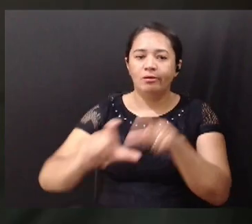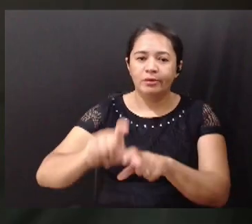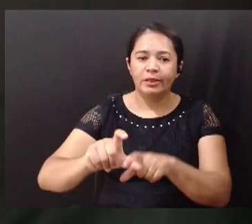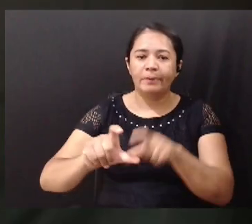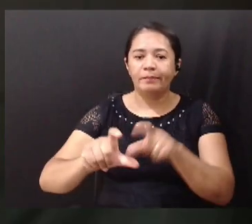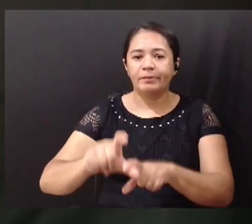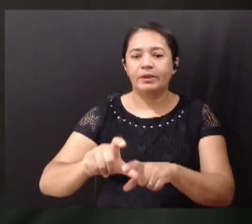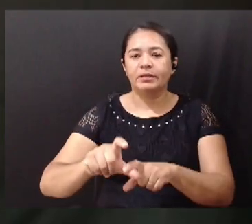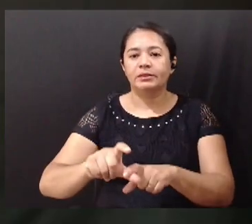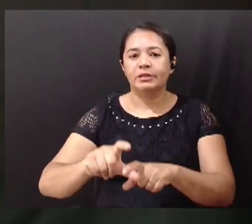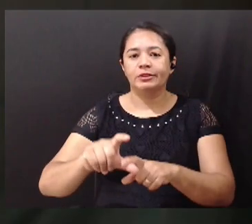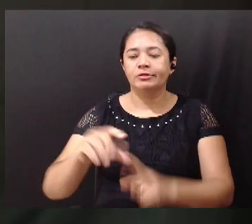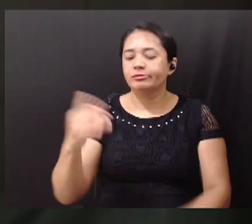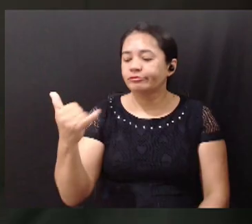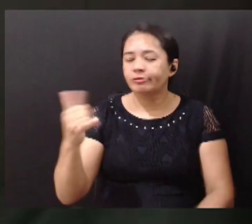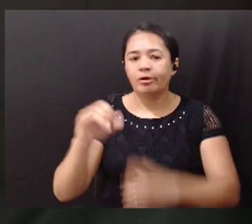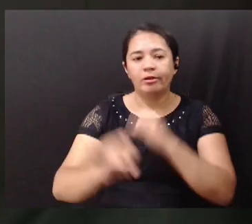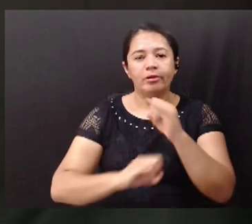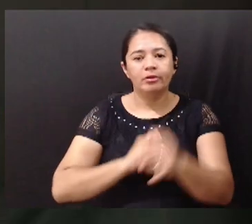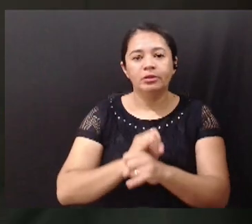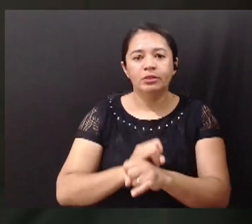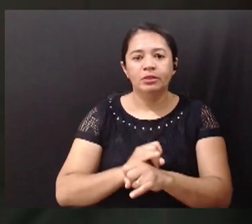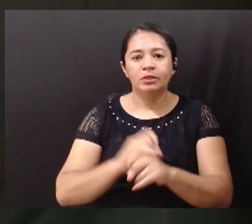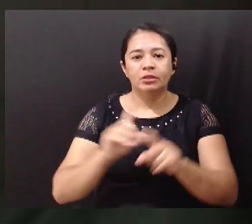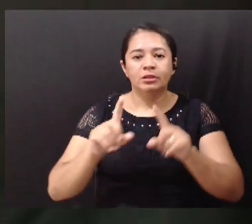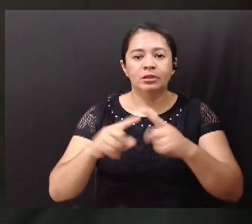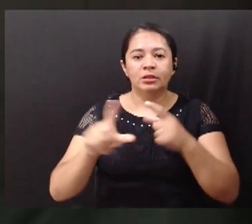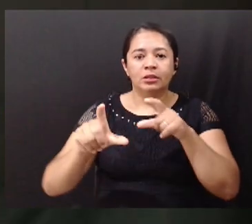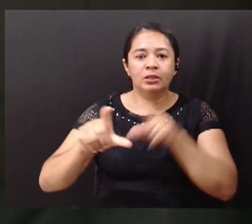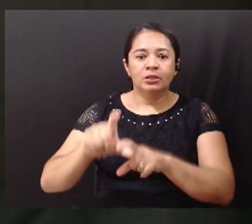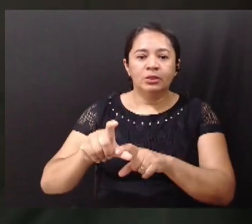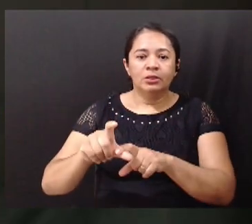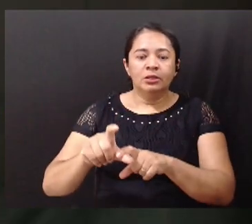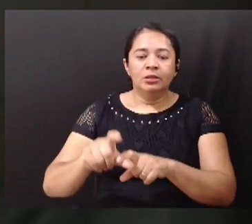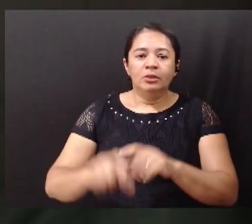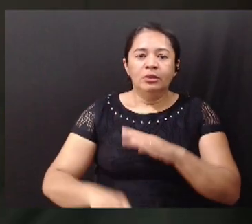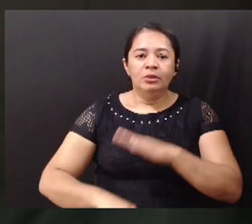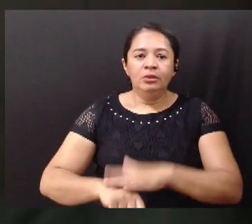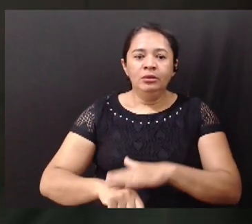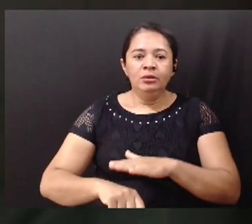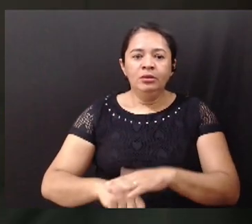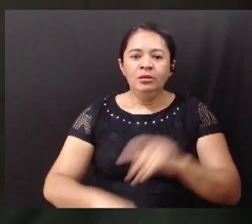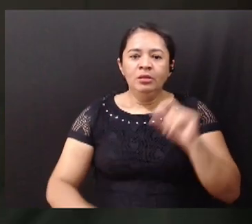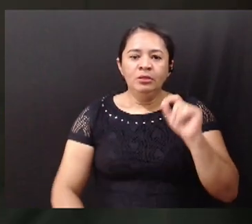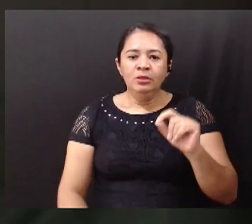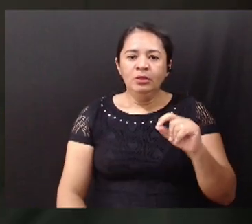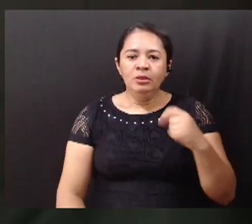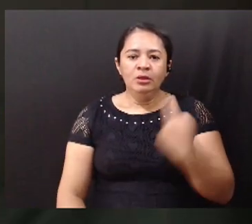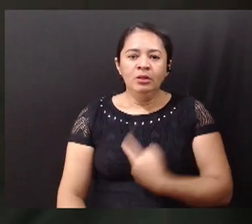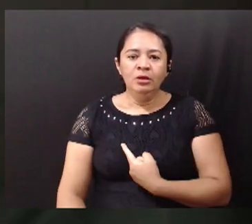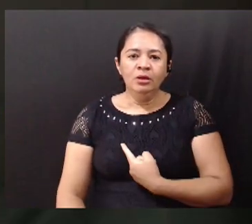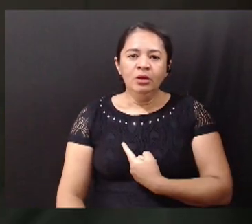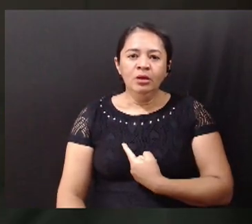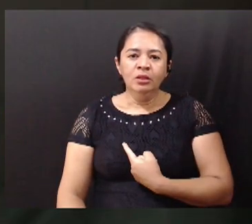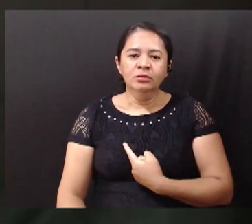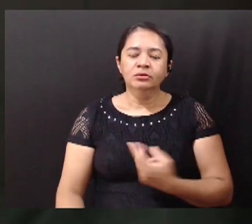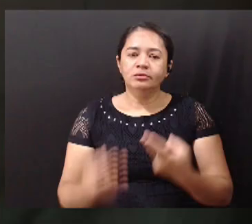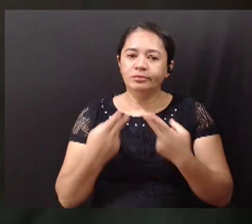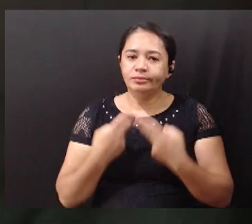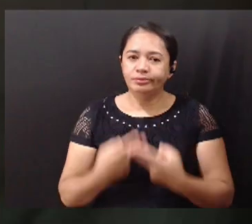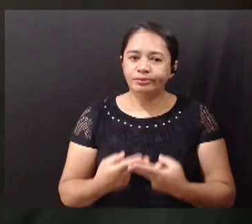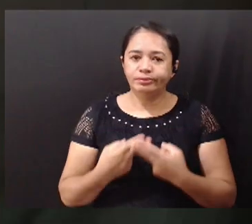telas, e essa dependência acabou fazendo com que a nossa paciência, ela chegou